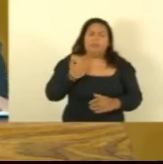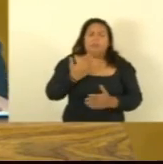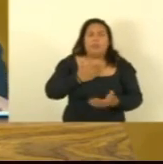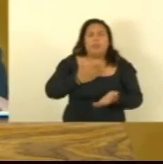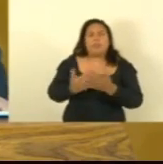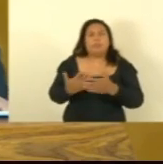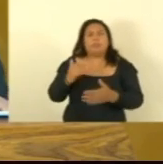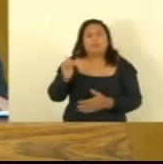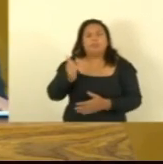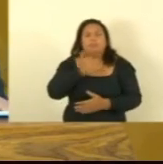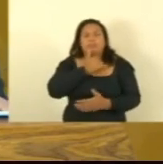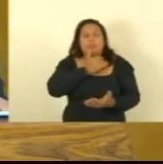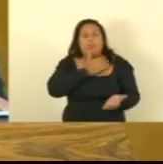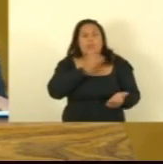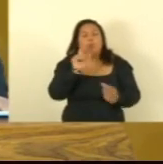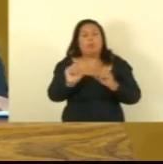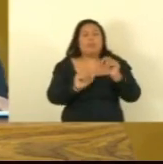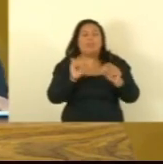que, lamentavelmente,